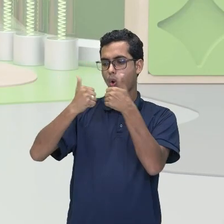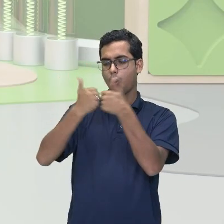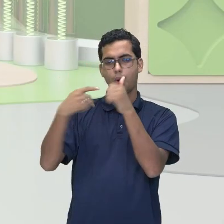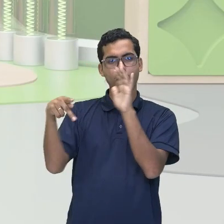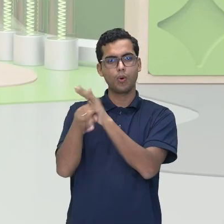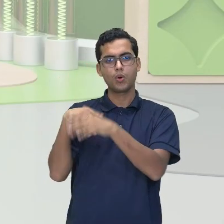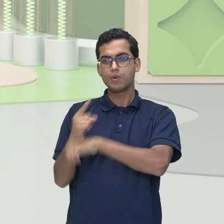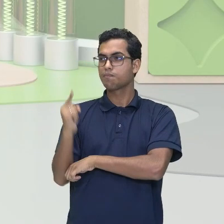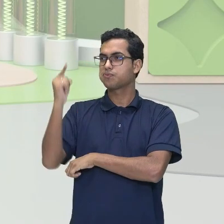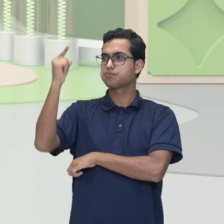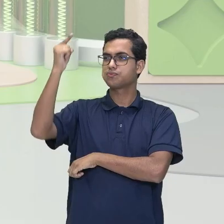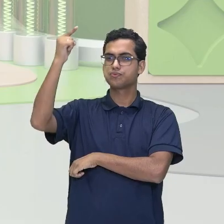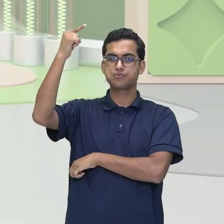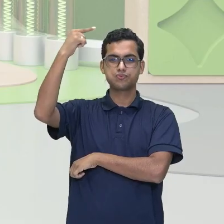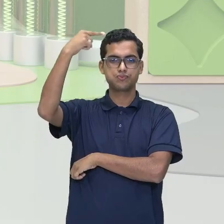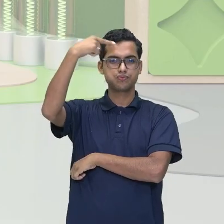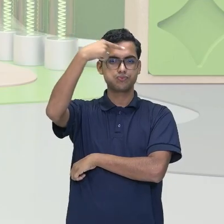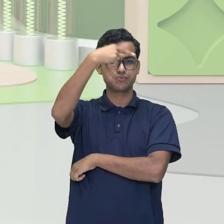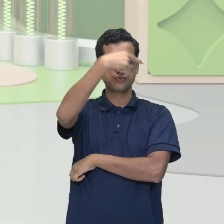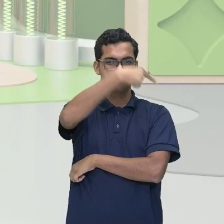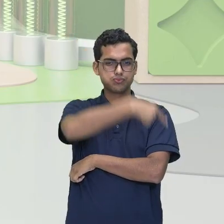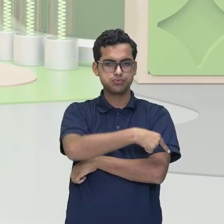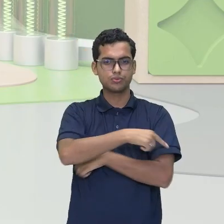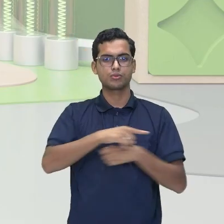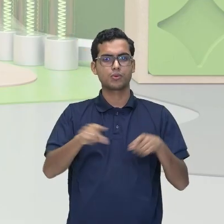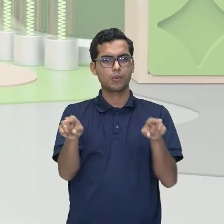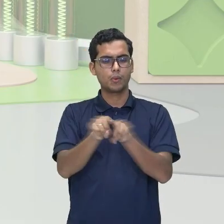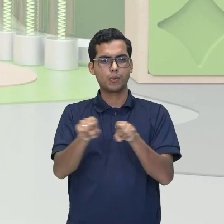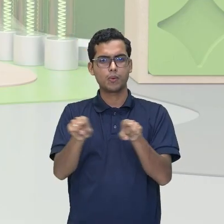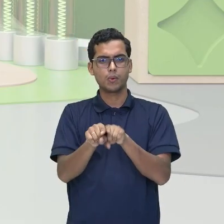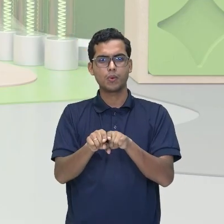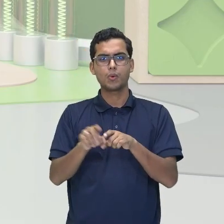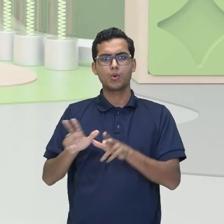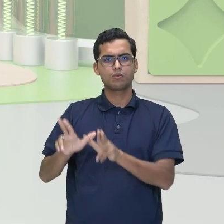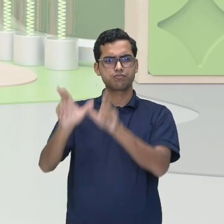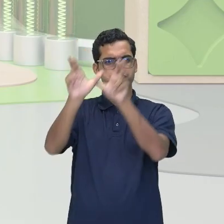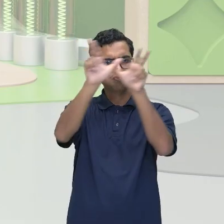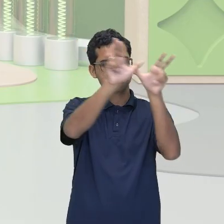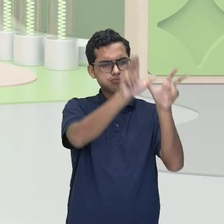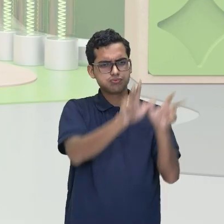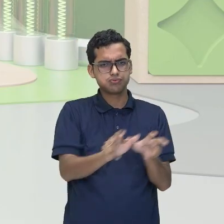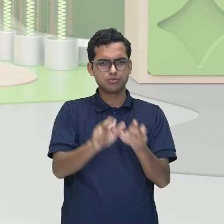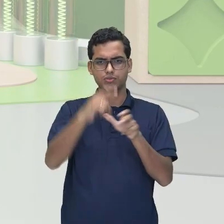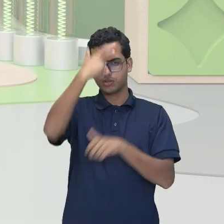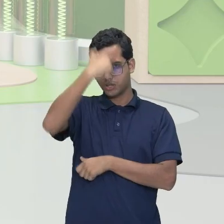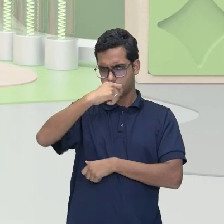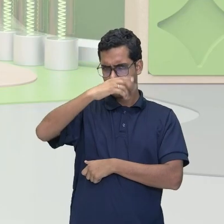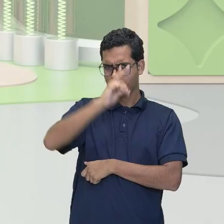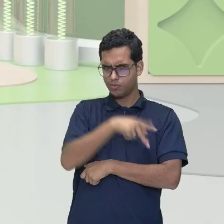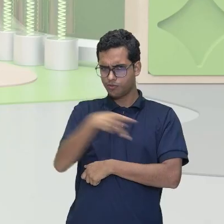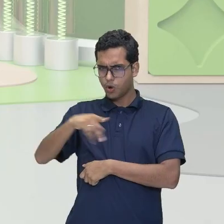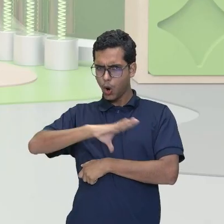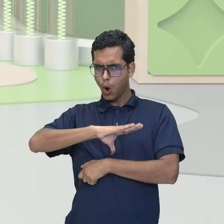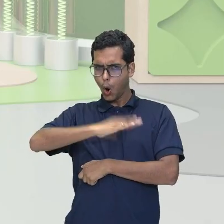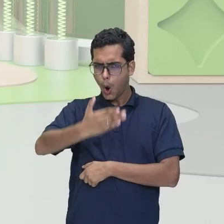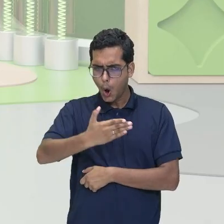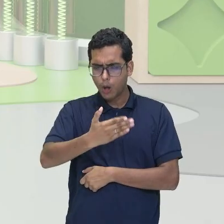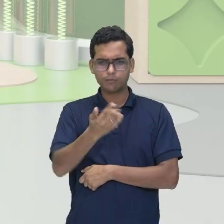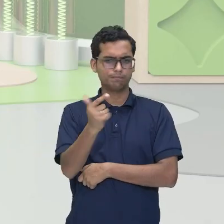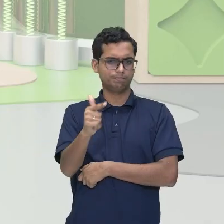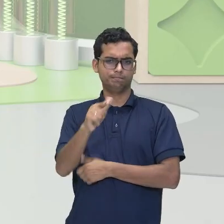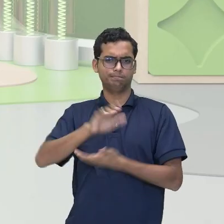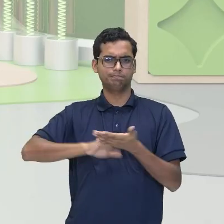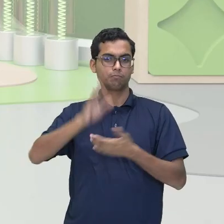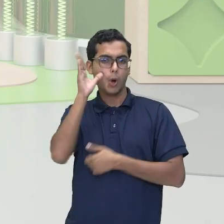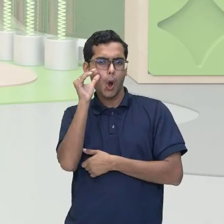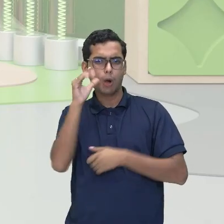nosso colega corajoso. A professora não tem essa coragem não de fazer essa viagem pelo espaço. Apesar da